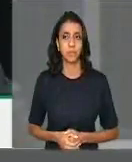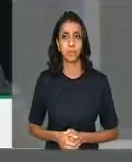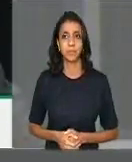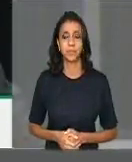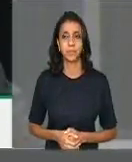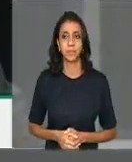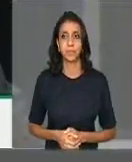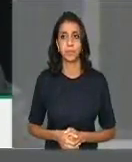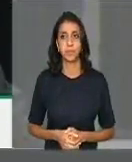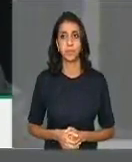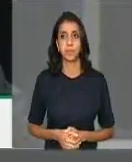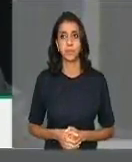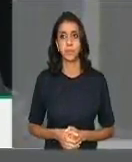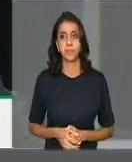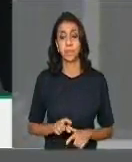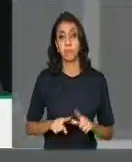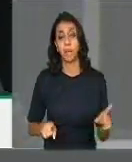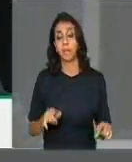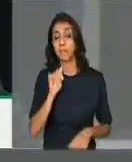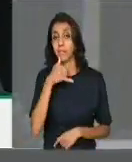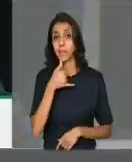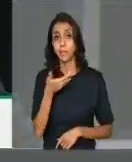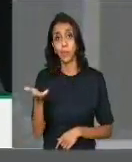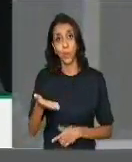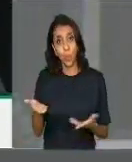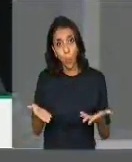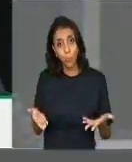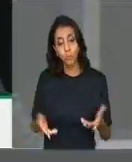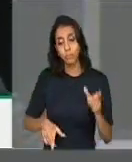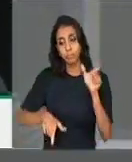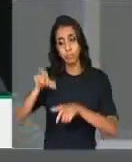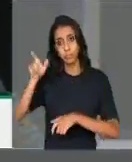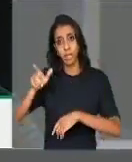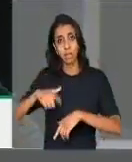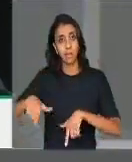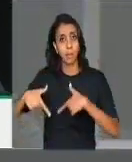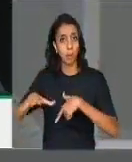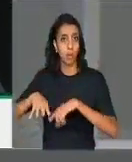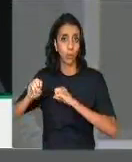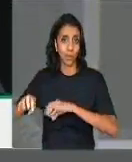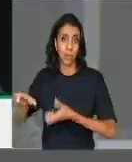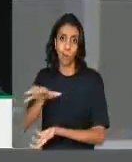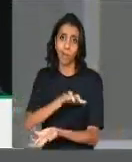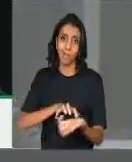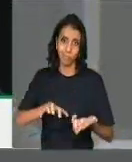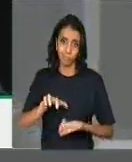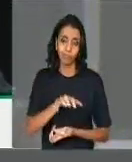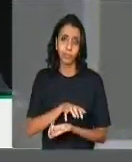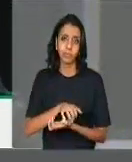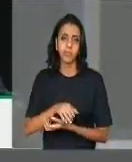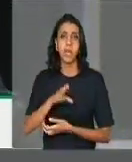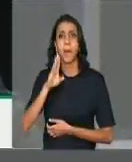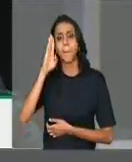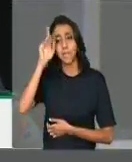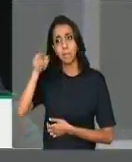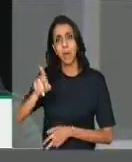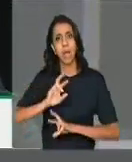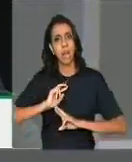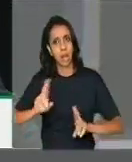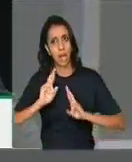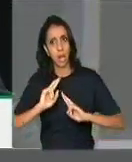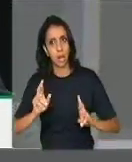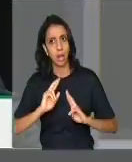infelizmente, inicia uma greve hoje dos trabalhadores de educação. A principal reivindicação ao governador do